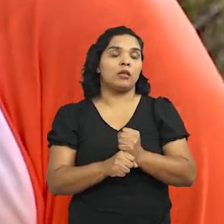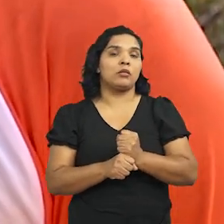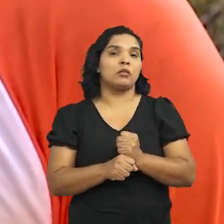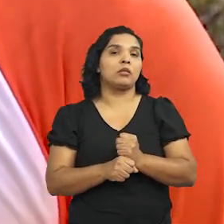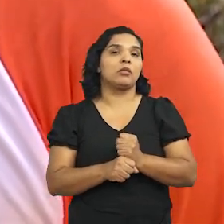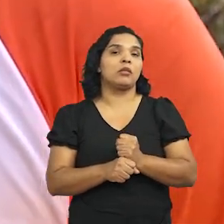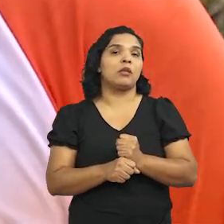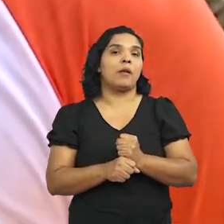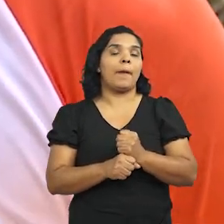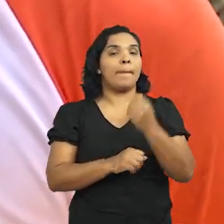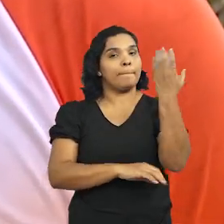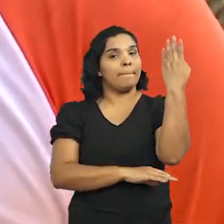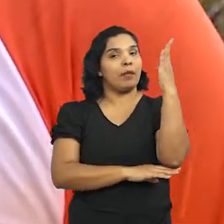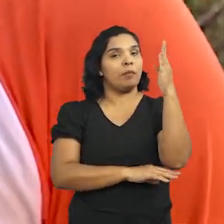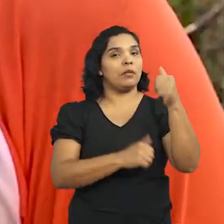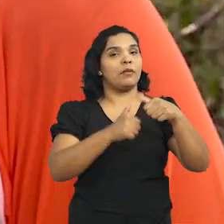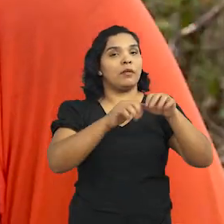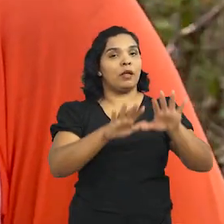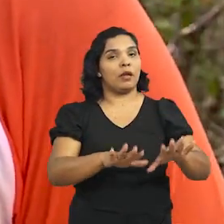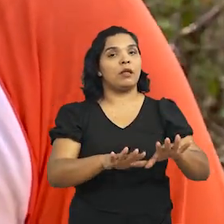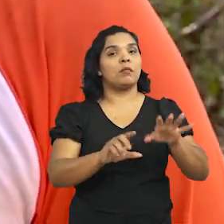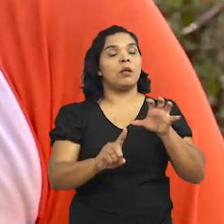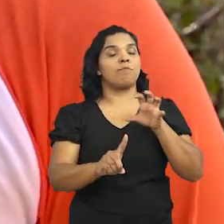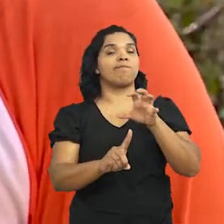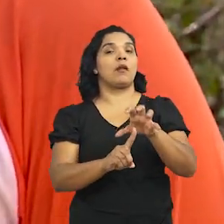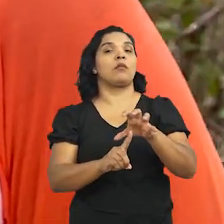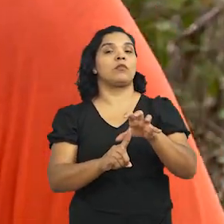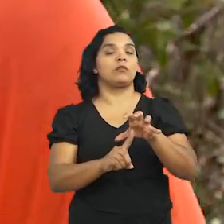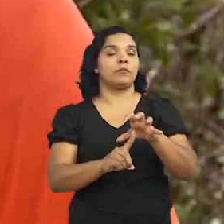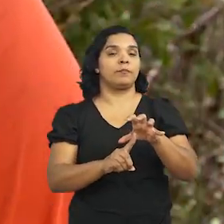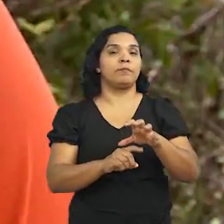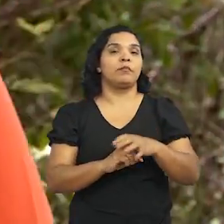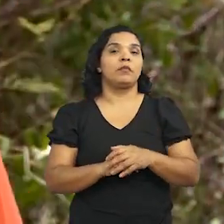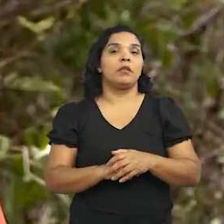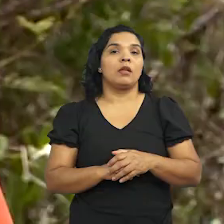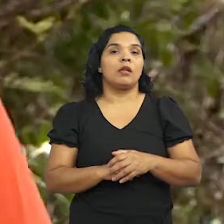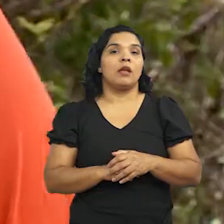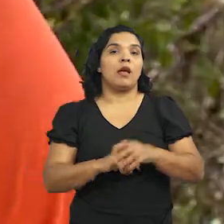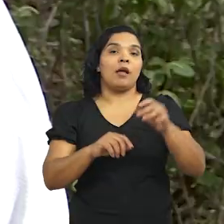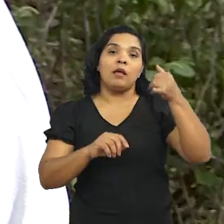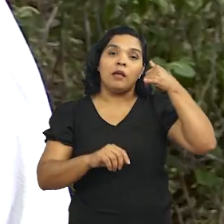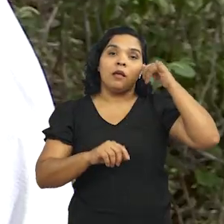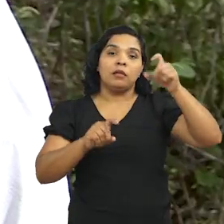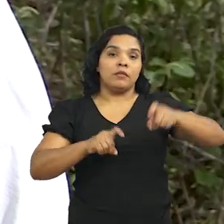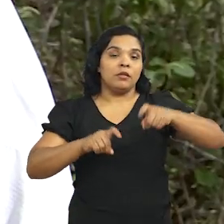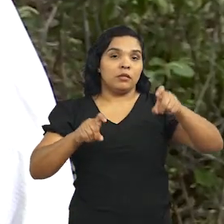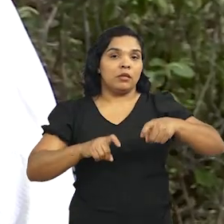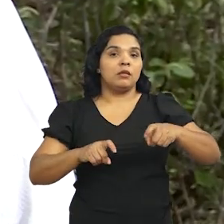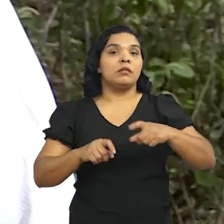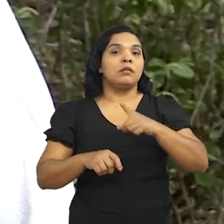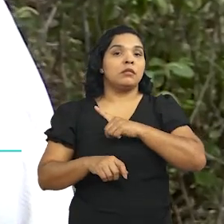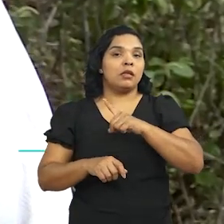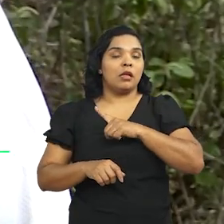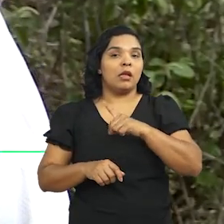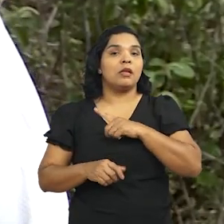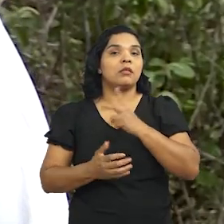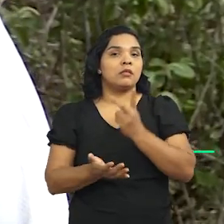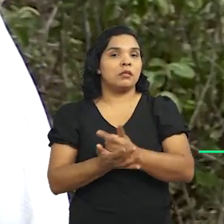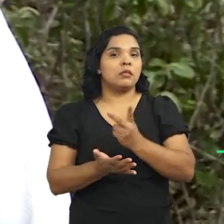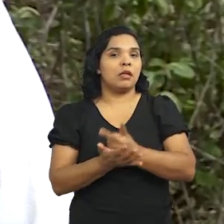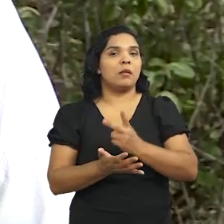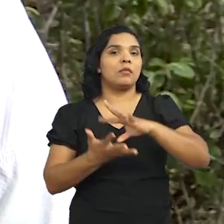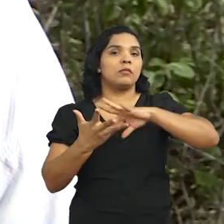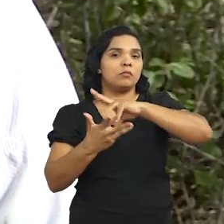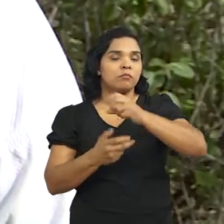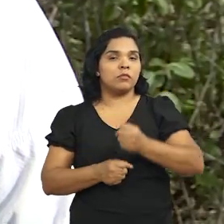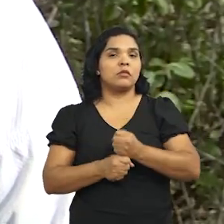madeira ficaria armazenada, e essa é uma das formas, né, para mitigar os impactos ambientais. As fazendas de manejo, elas